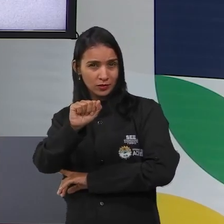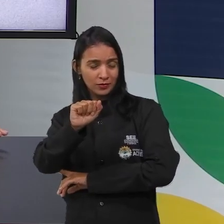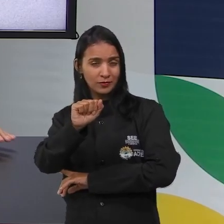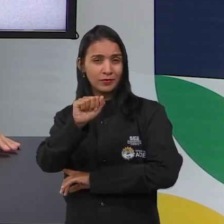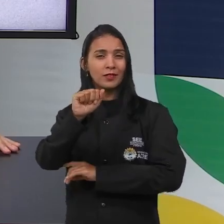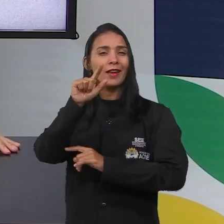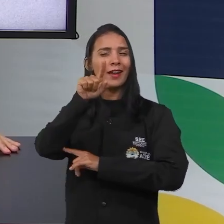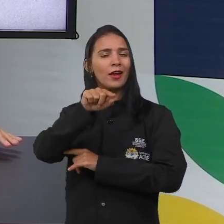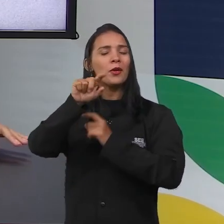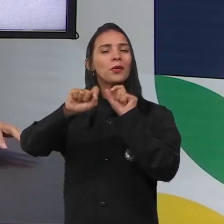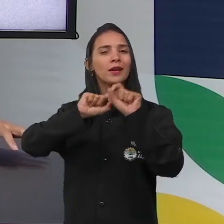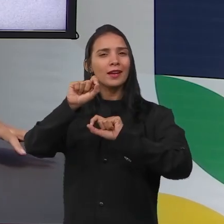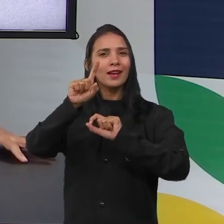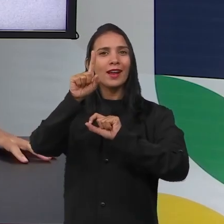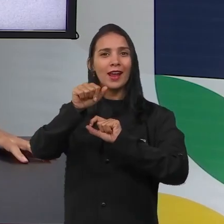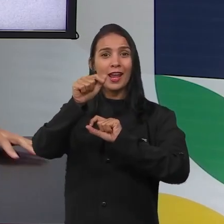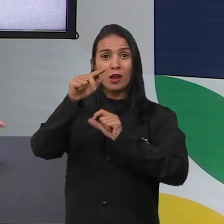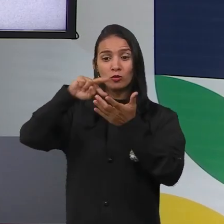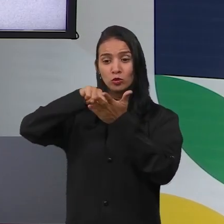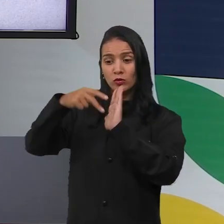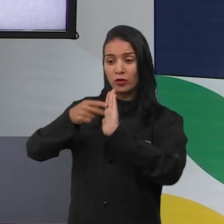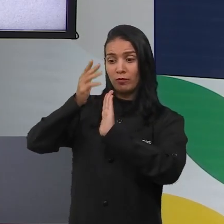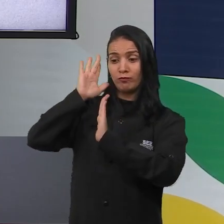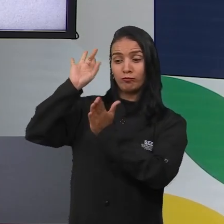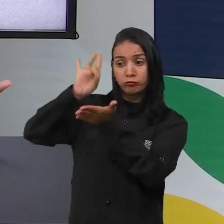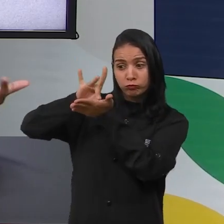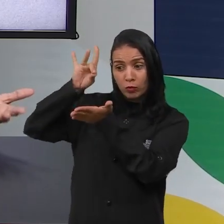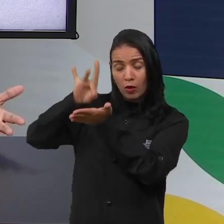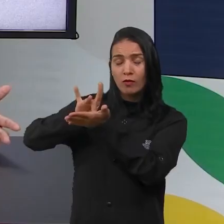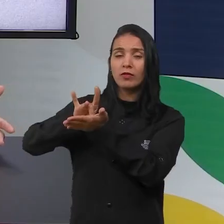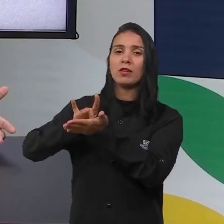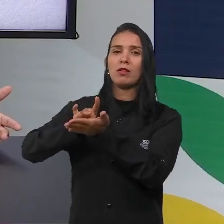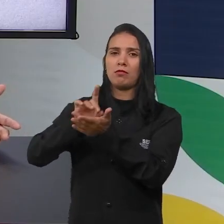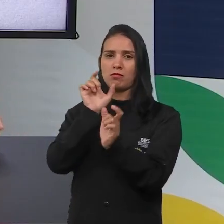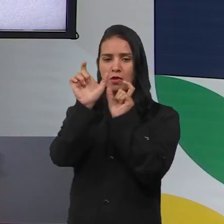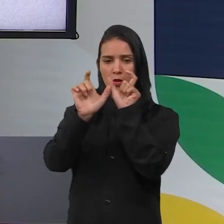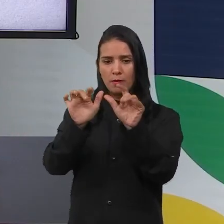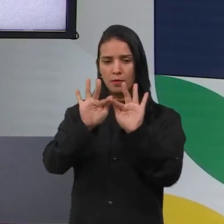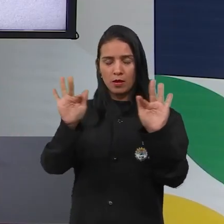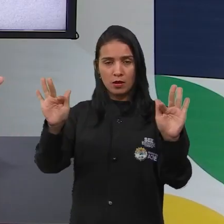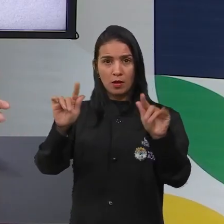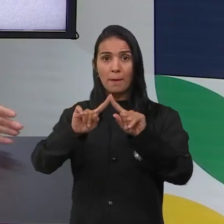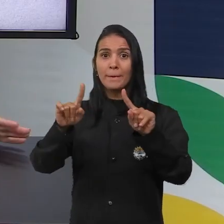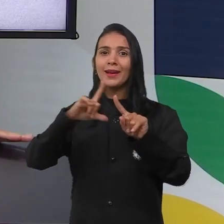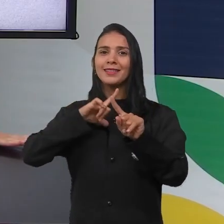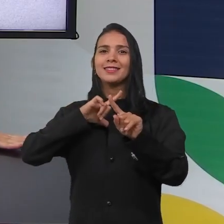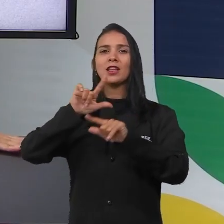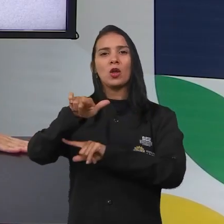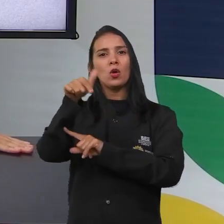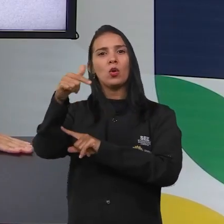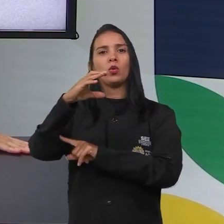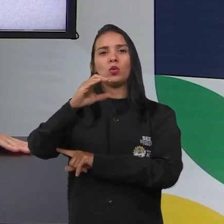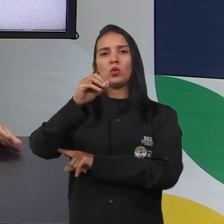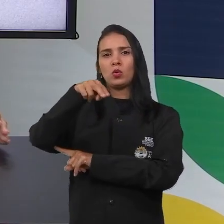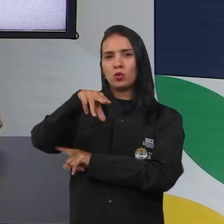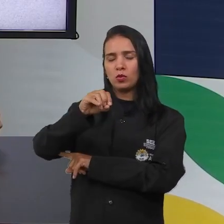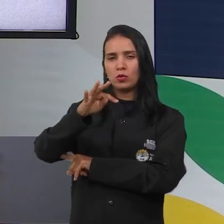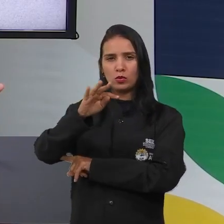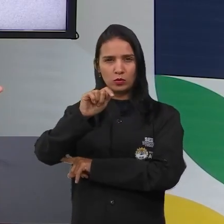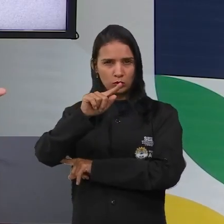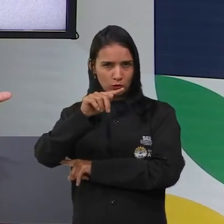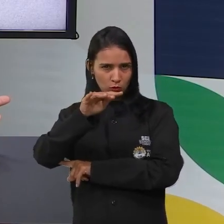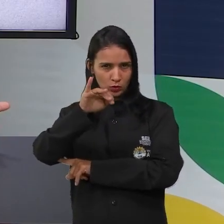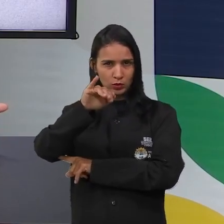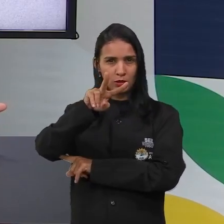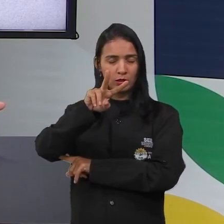segue ao significado fiel da palavra. E conotativa é quando você fala em um sentido figurado. Então,